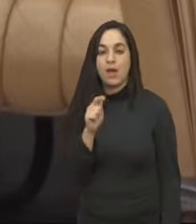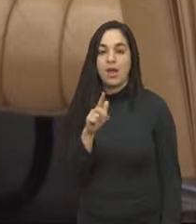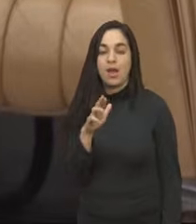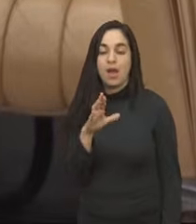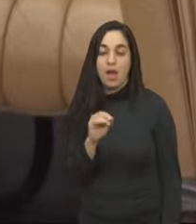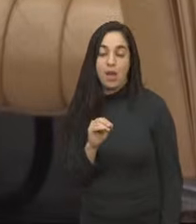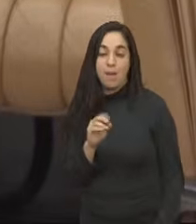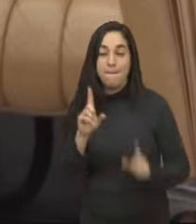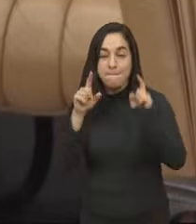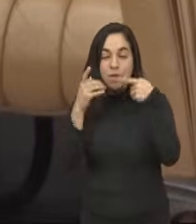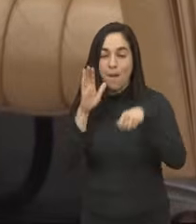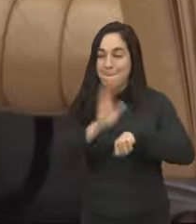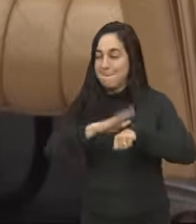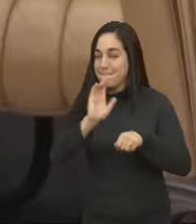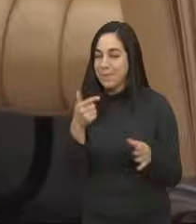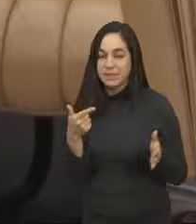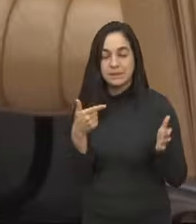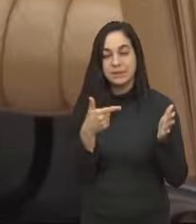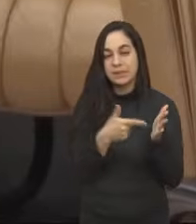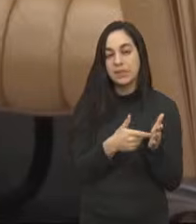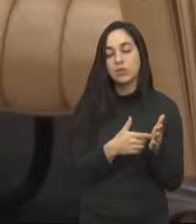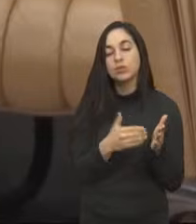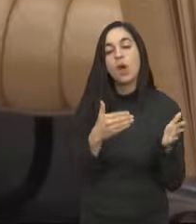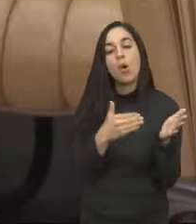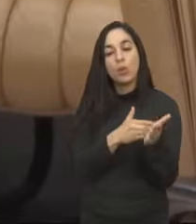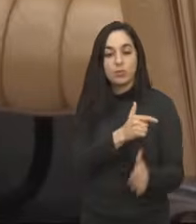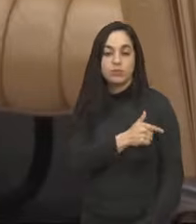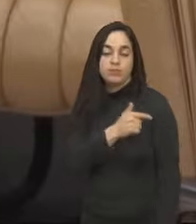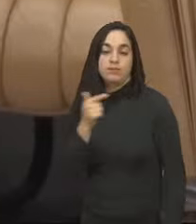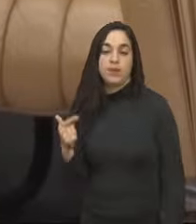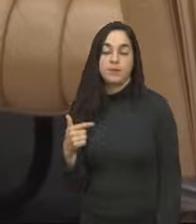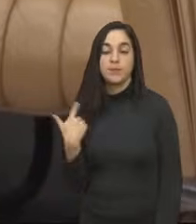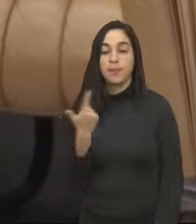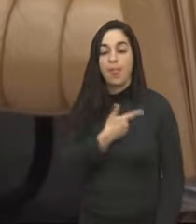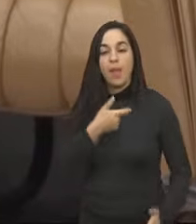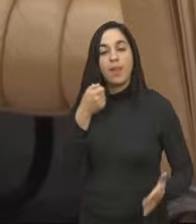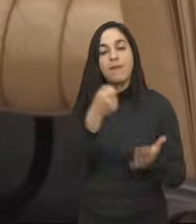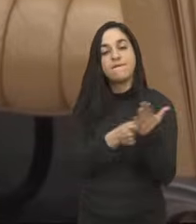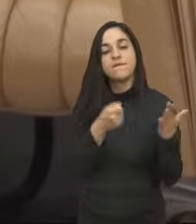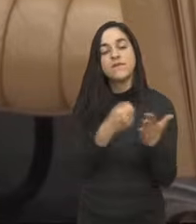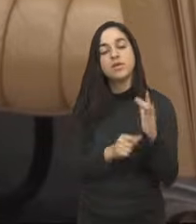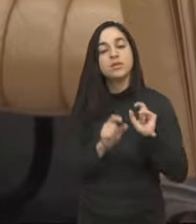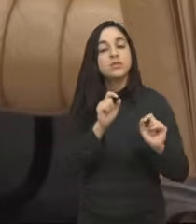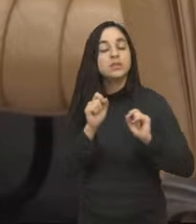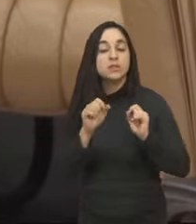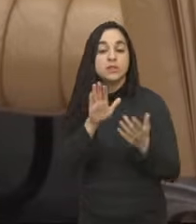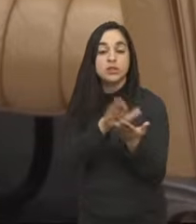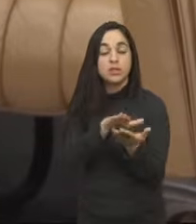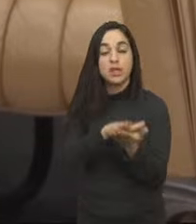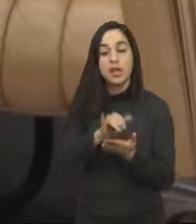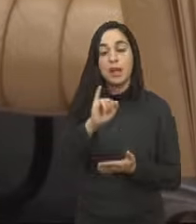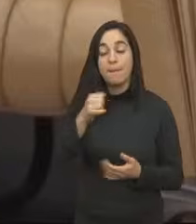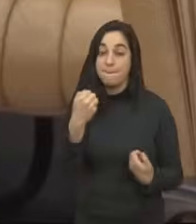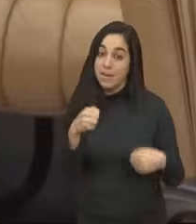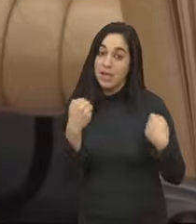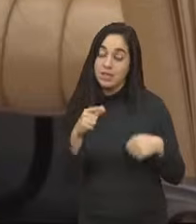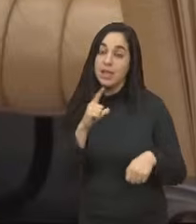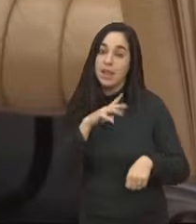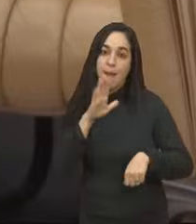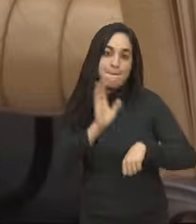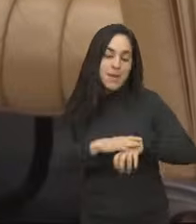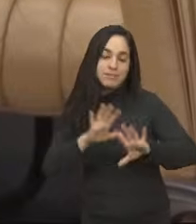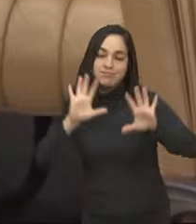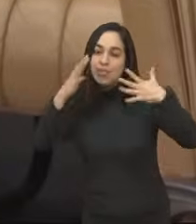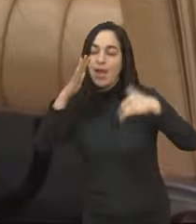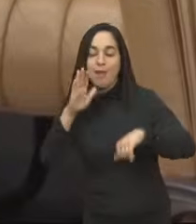de denúncias nas últimas semanas. A gente defende que Jacareí precisa ter uma vida de entretenimento mais ativa. A gente